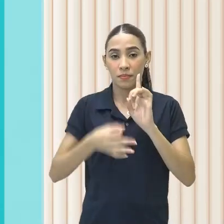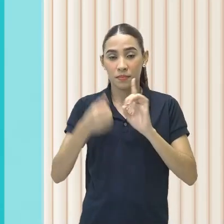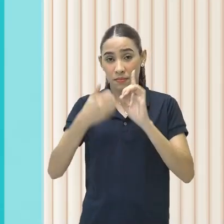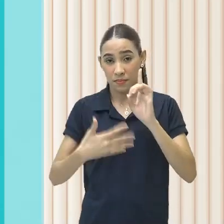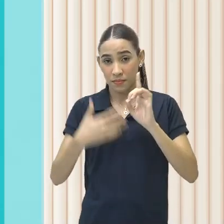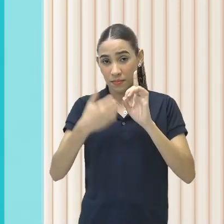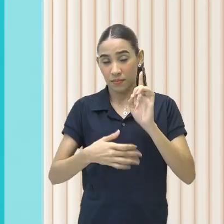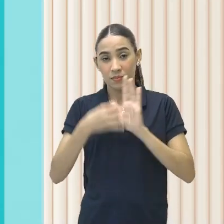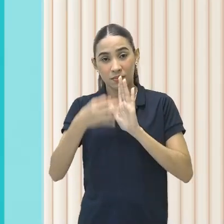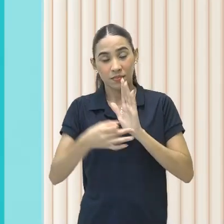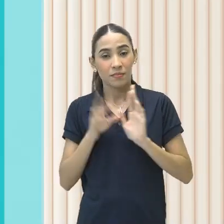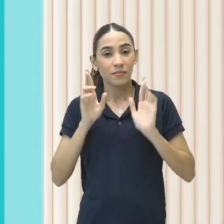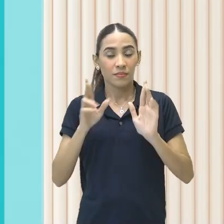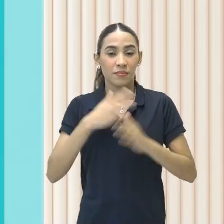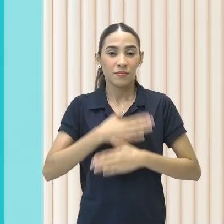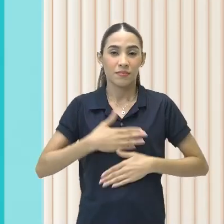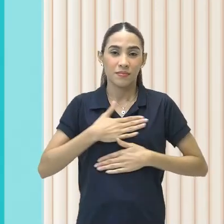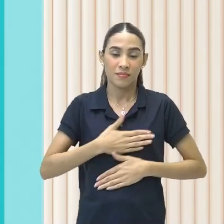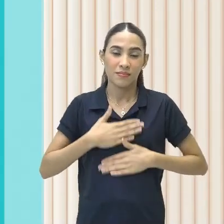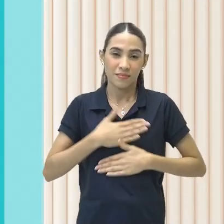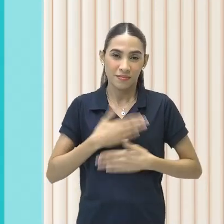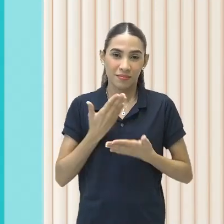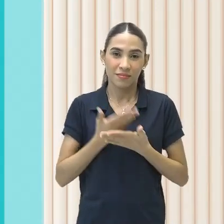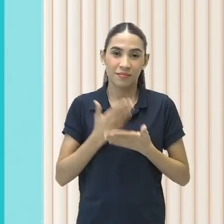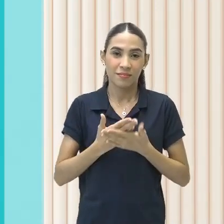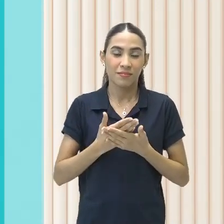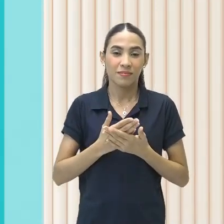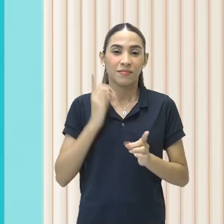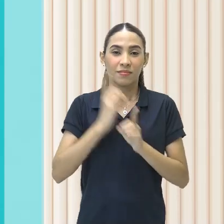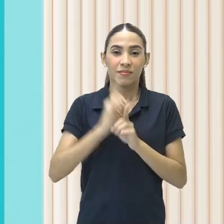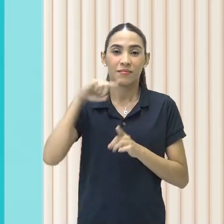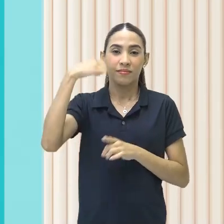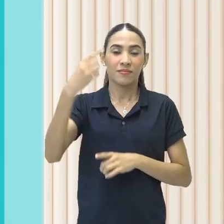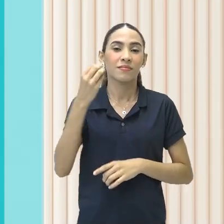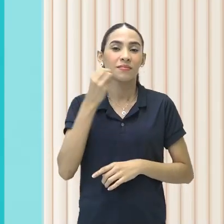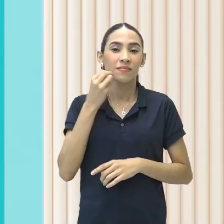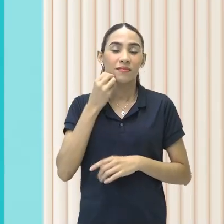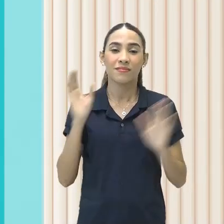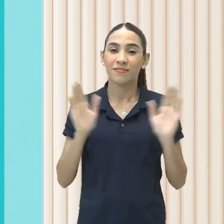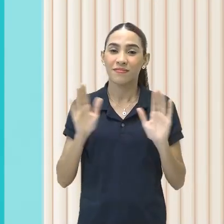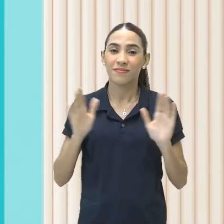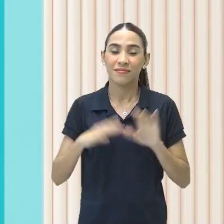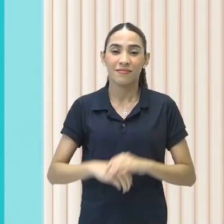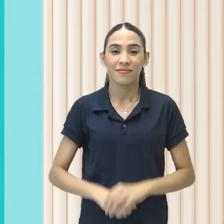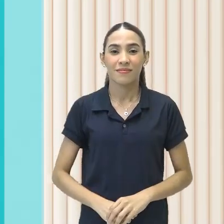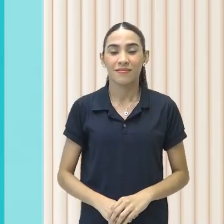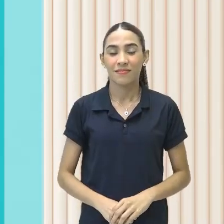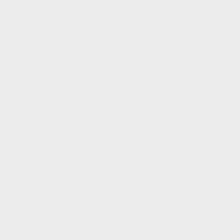argumentativo, e eu espero que vocês tenham gostado, e a gente volta numa próxima oportunidade. Até lá!